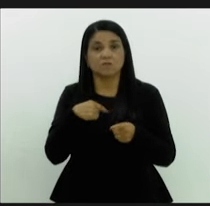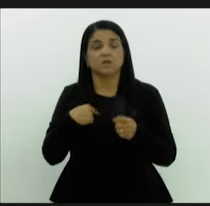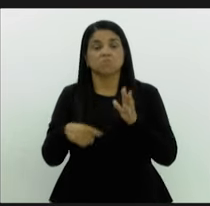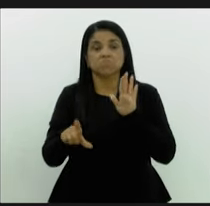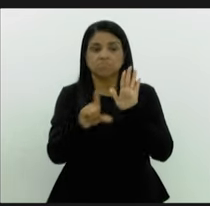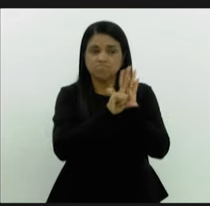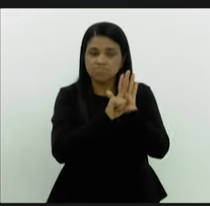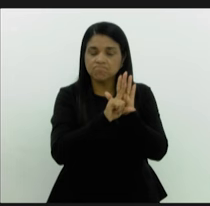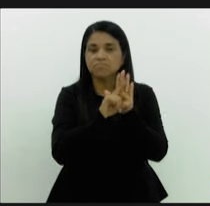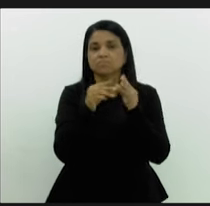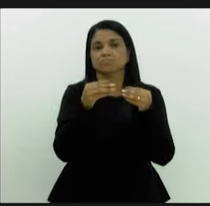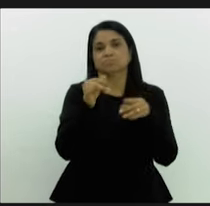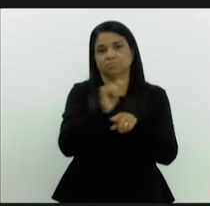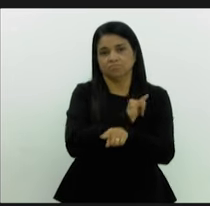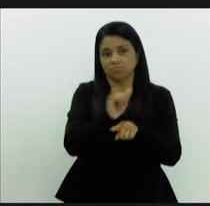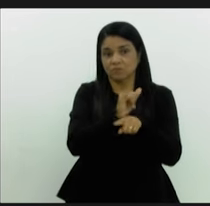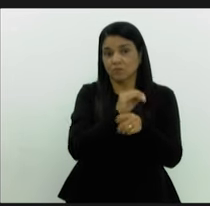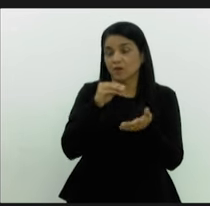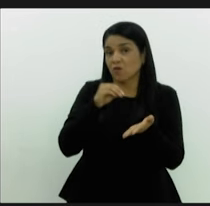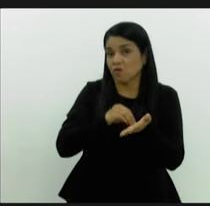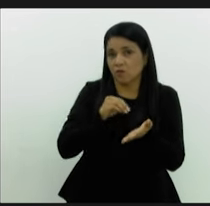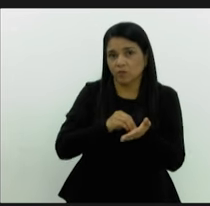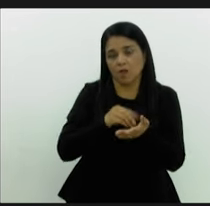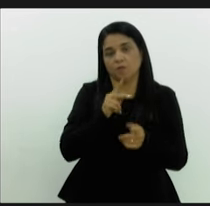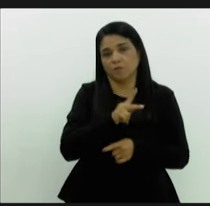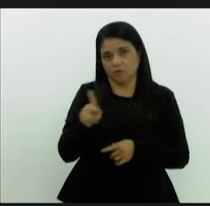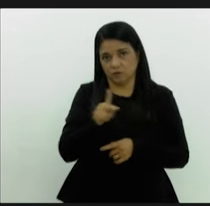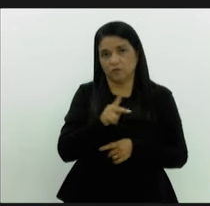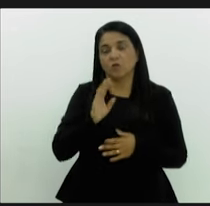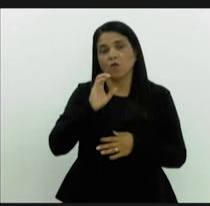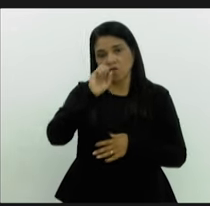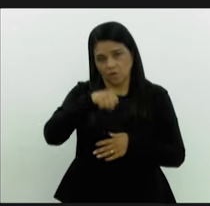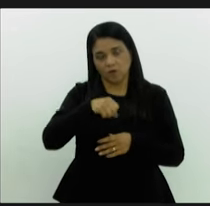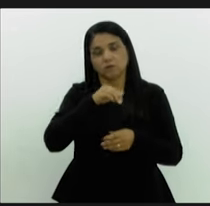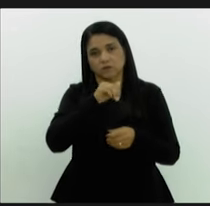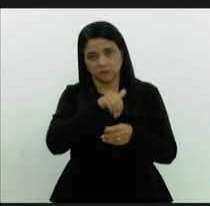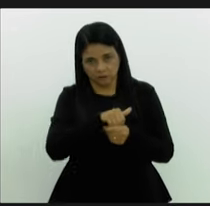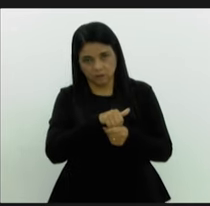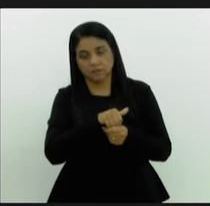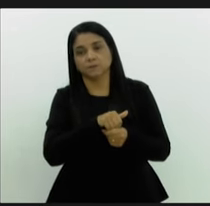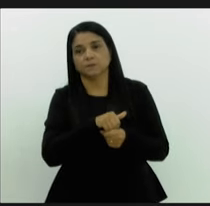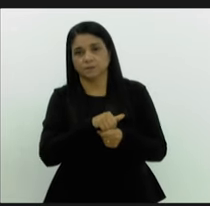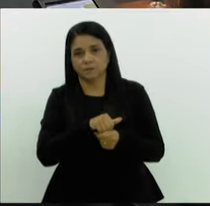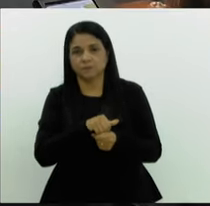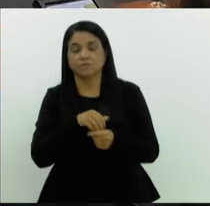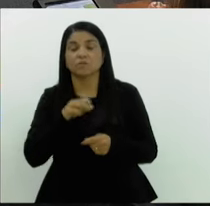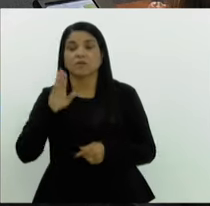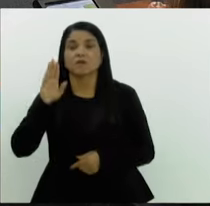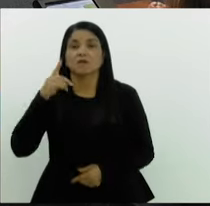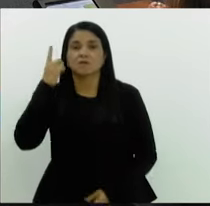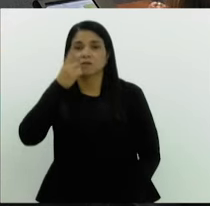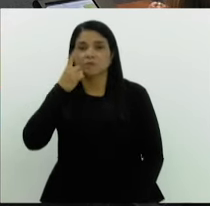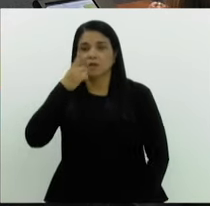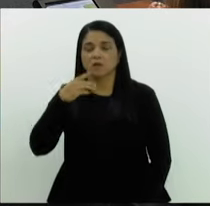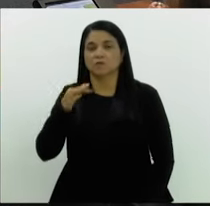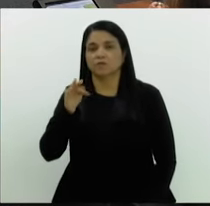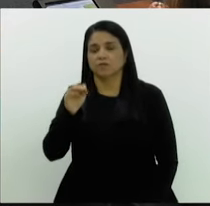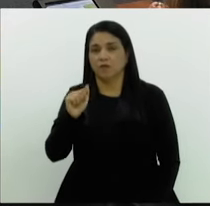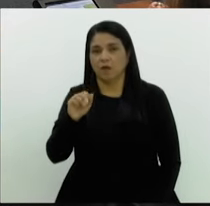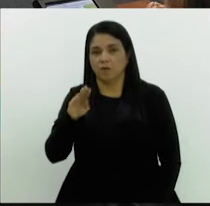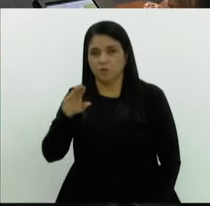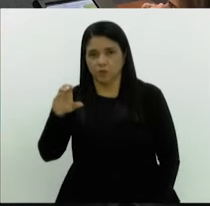célere de não faltar professor. Então, por isso, voto sim. Perfeito. Presidente, obrigado. Deputado Fábio Silva. Deputado Fábio Silva, por